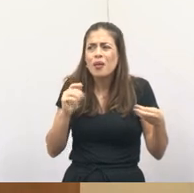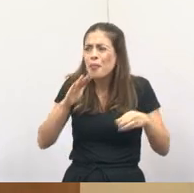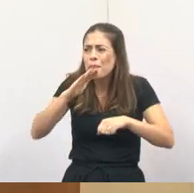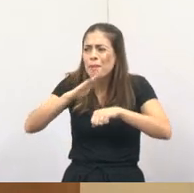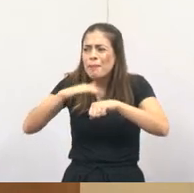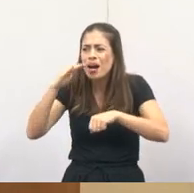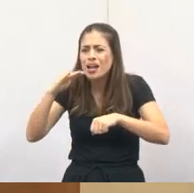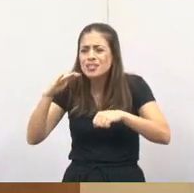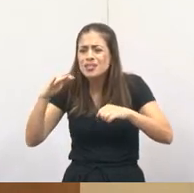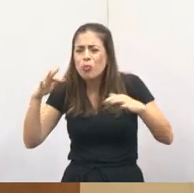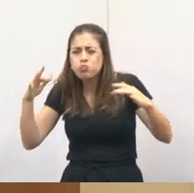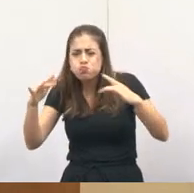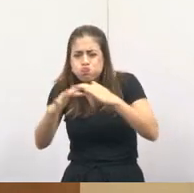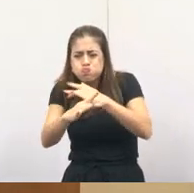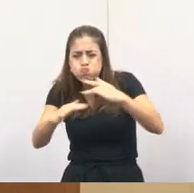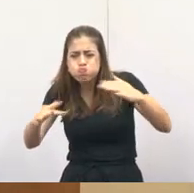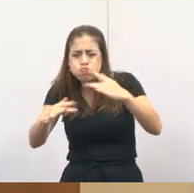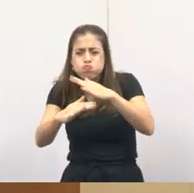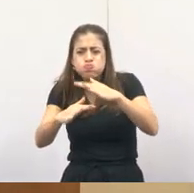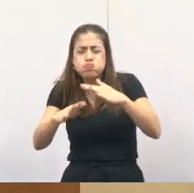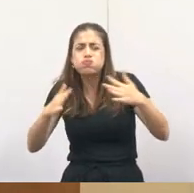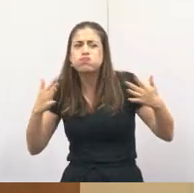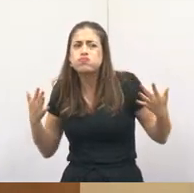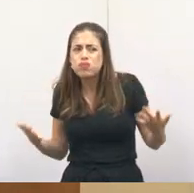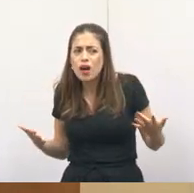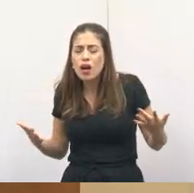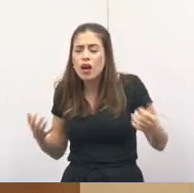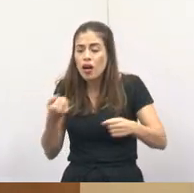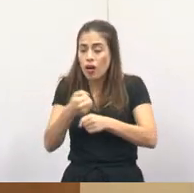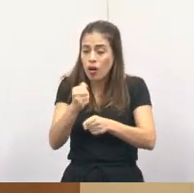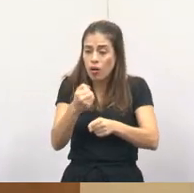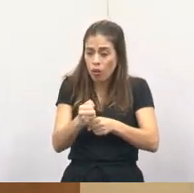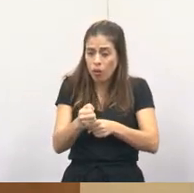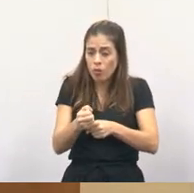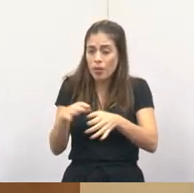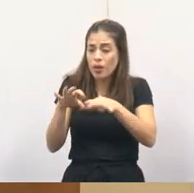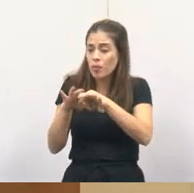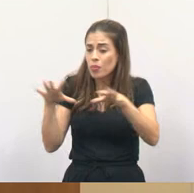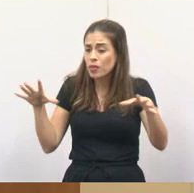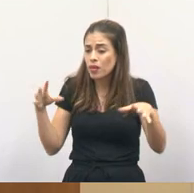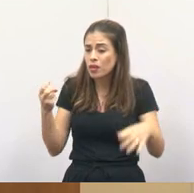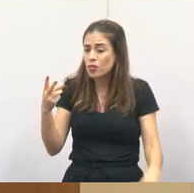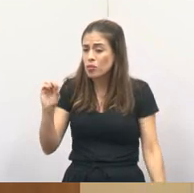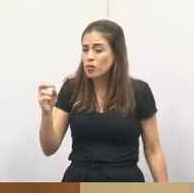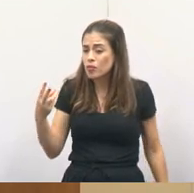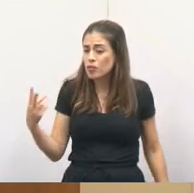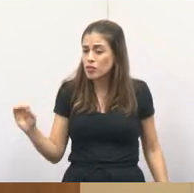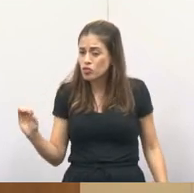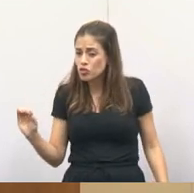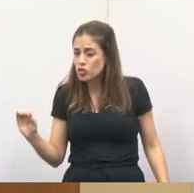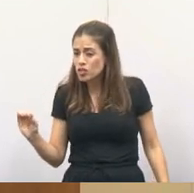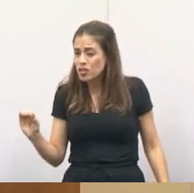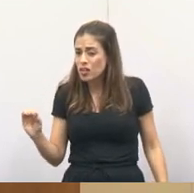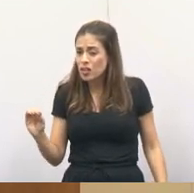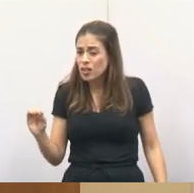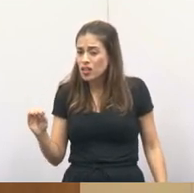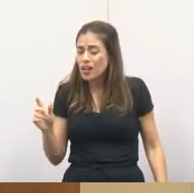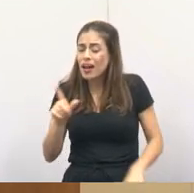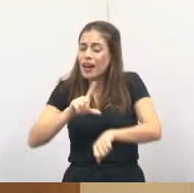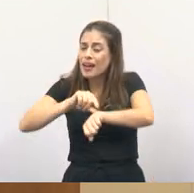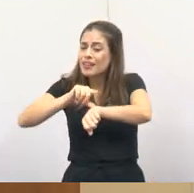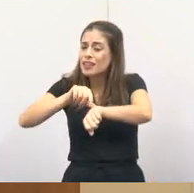uma obra que era para ter sido entregue em 2020 foi entregue 2023 no dobro do valor Então essa